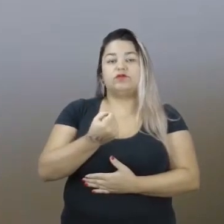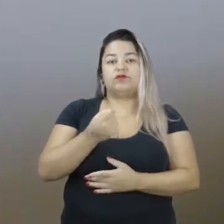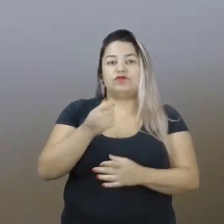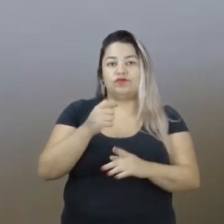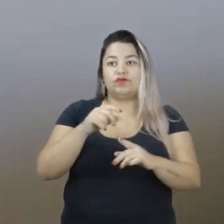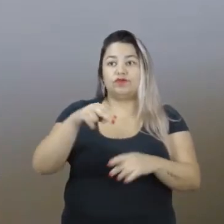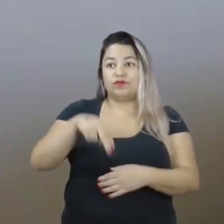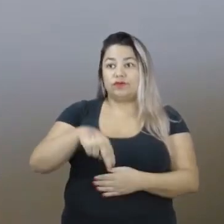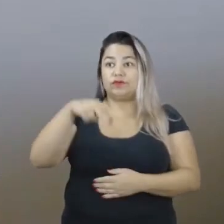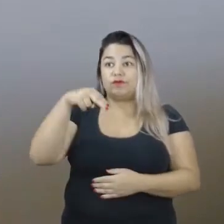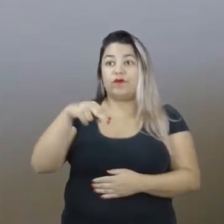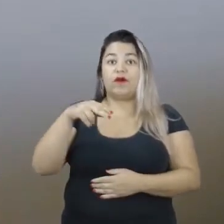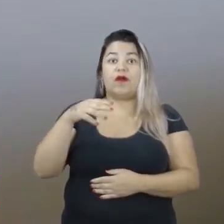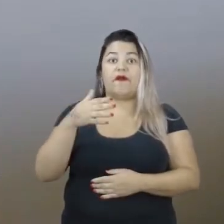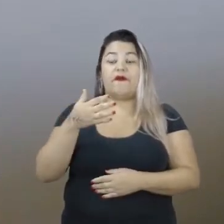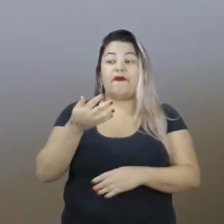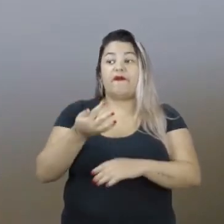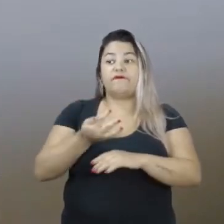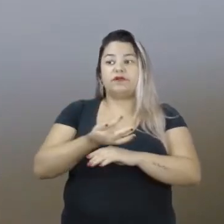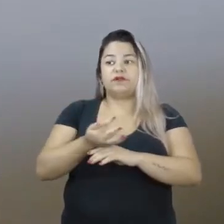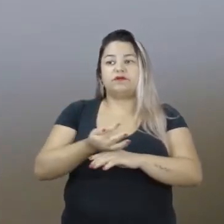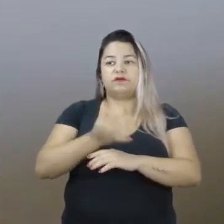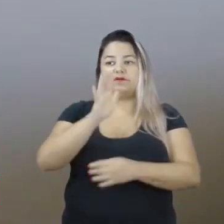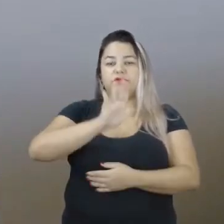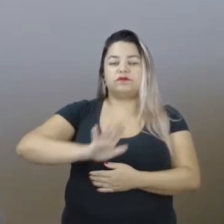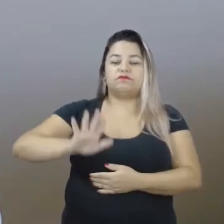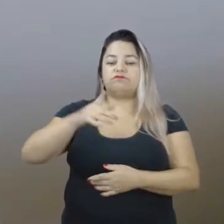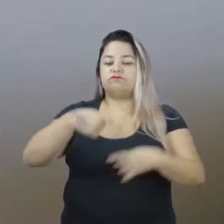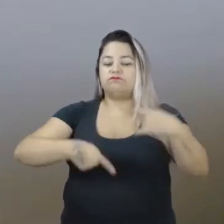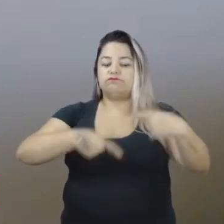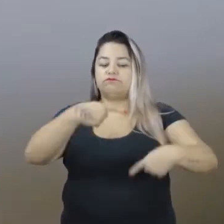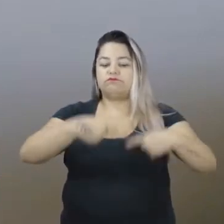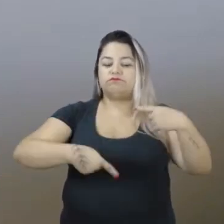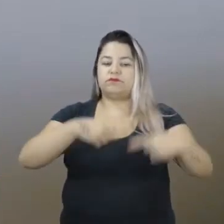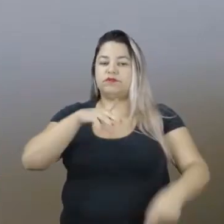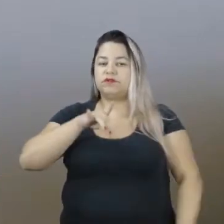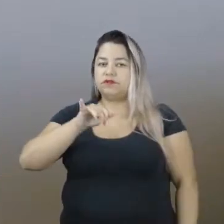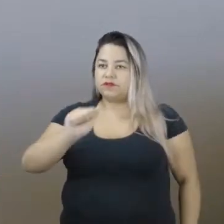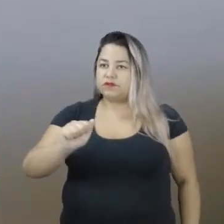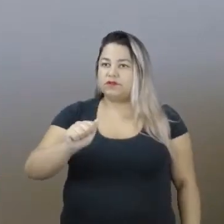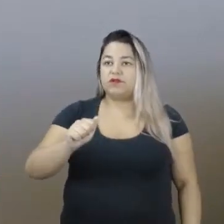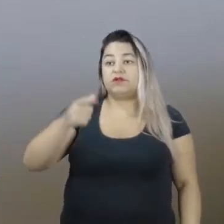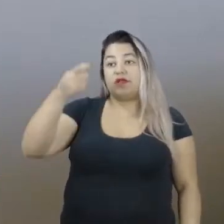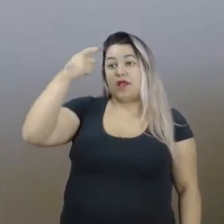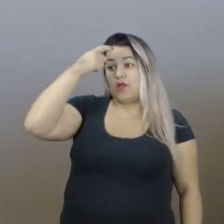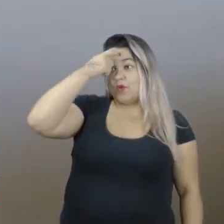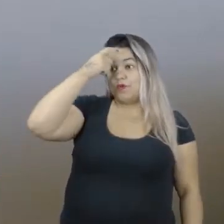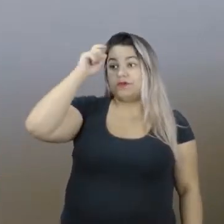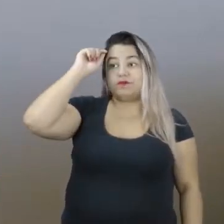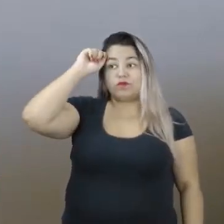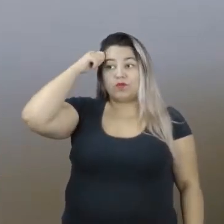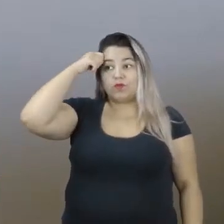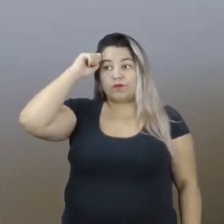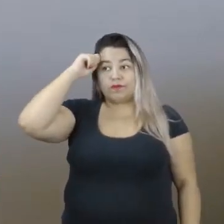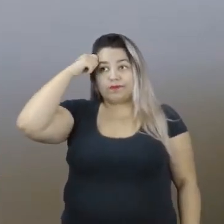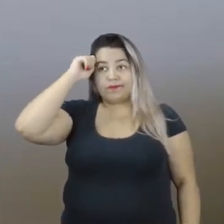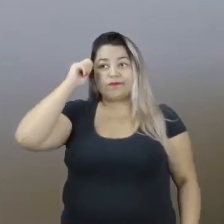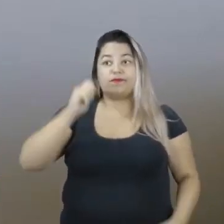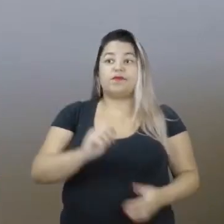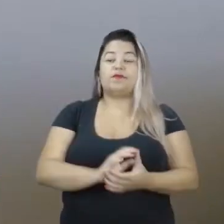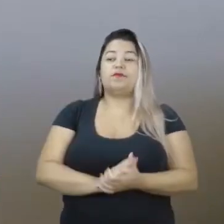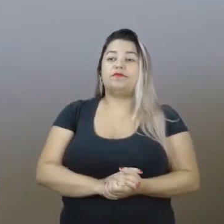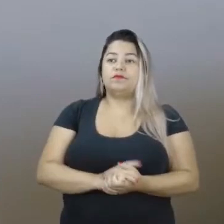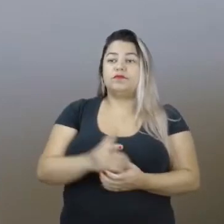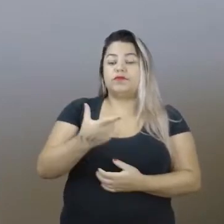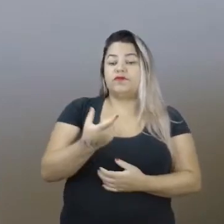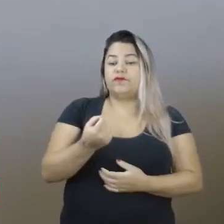feriado nacional, para que se debata nesse dia, né, Dia da Consciência Negra, Dia dos Zumbi dos Palmares,